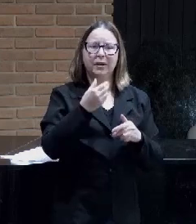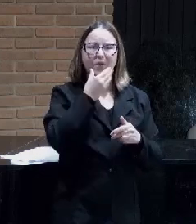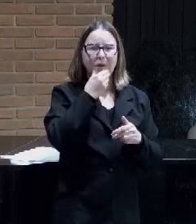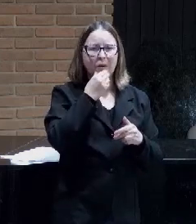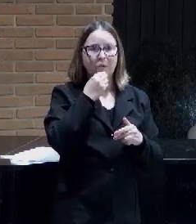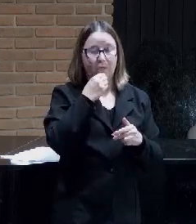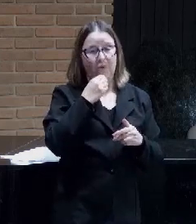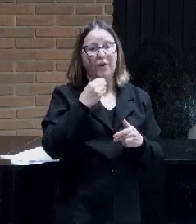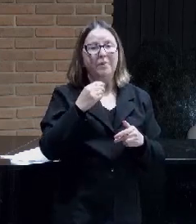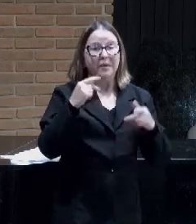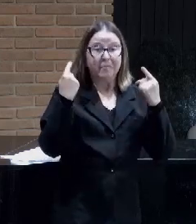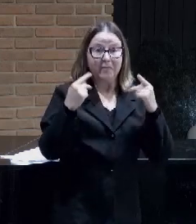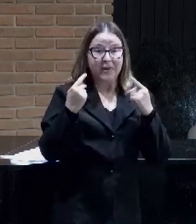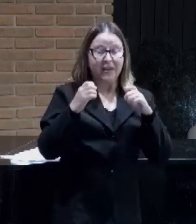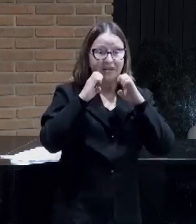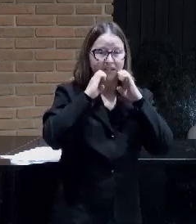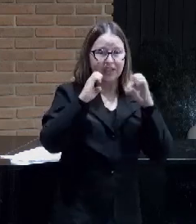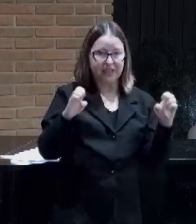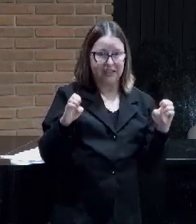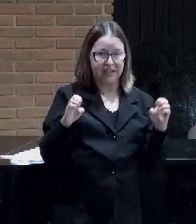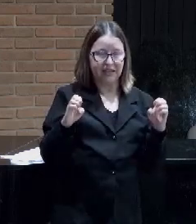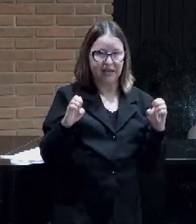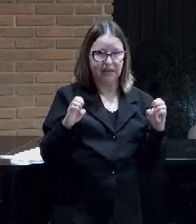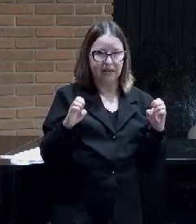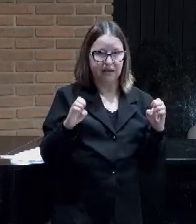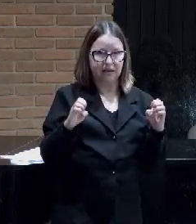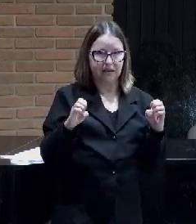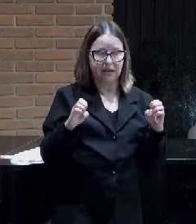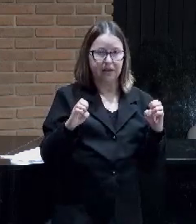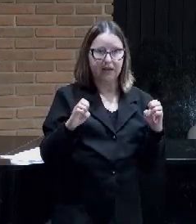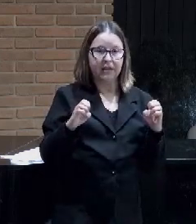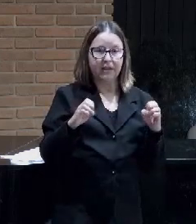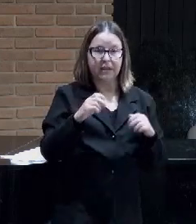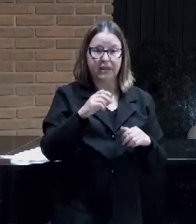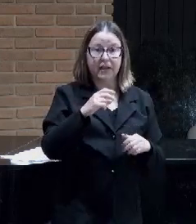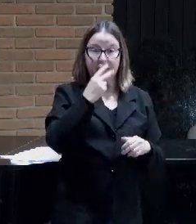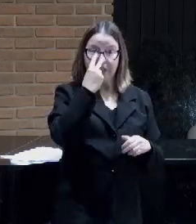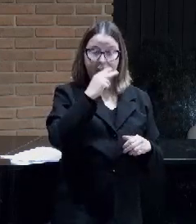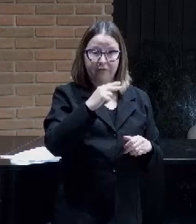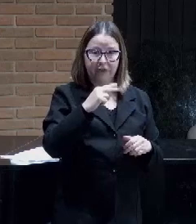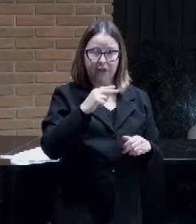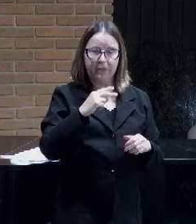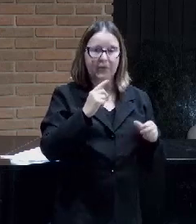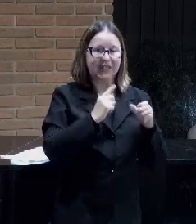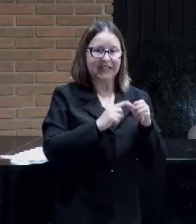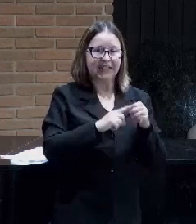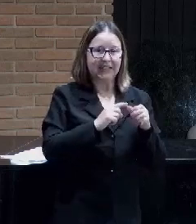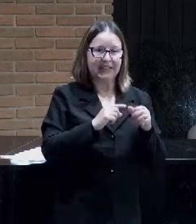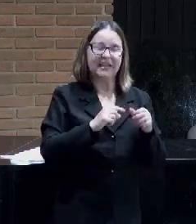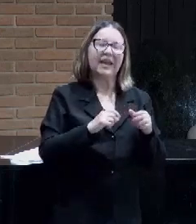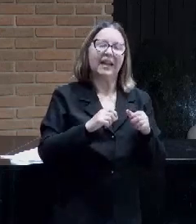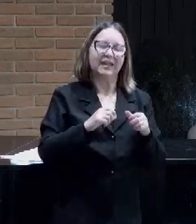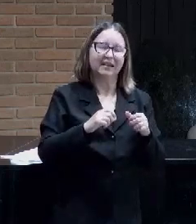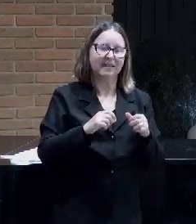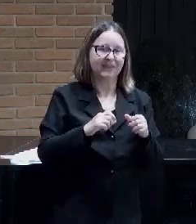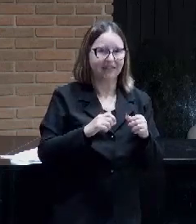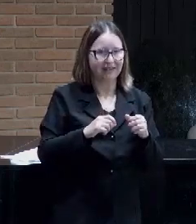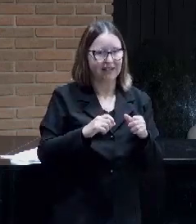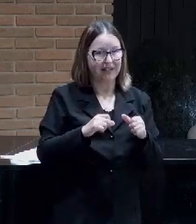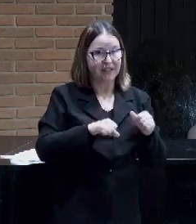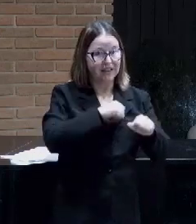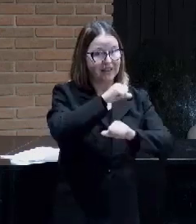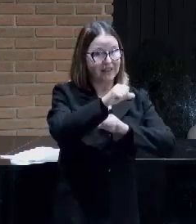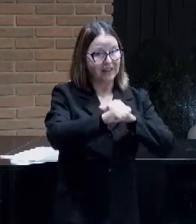santidade, nós vimos cidades inteiras sendo transformadas. E não somente com pessoas sendo convertidas, isso também,